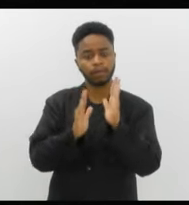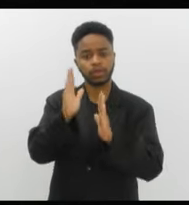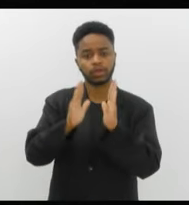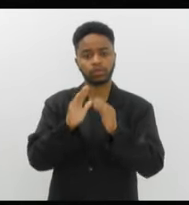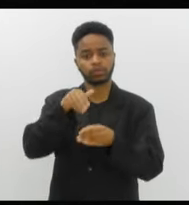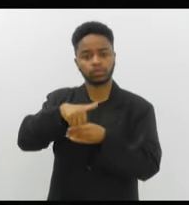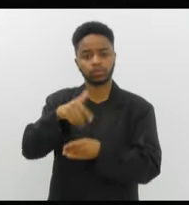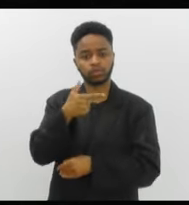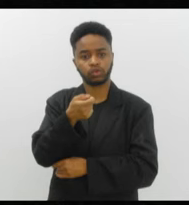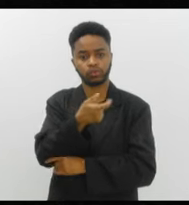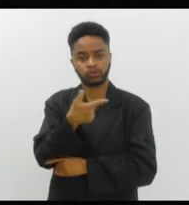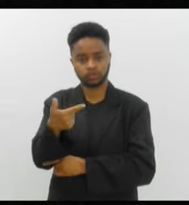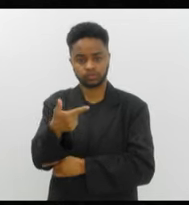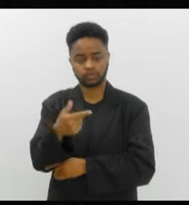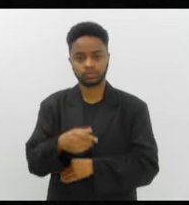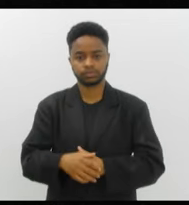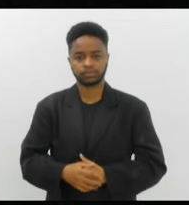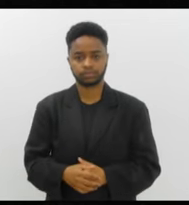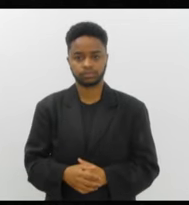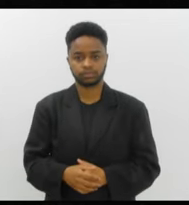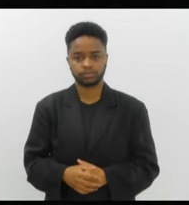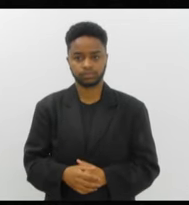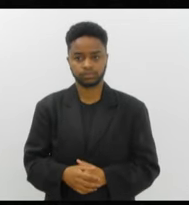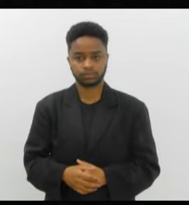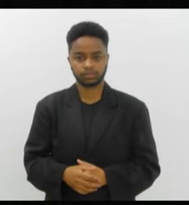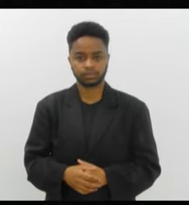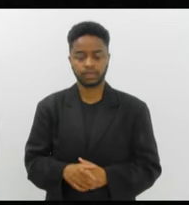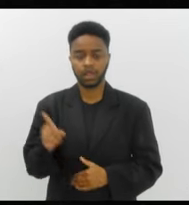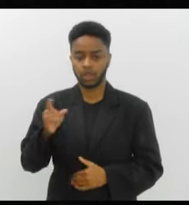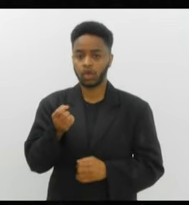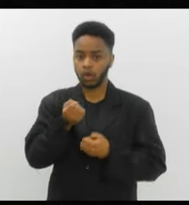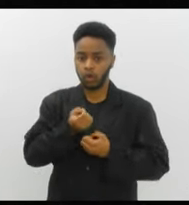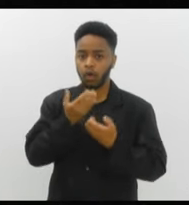em 2022. Réu confesso